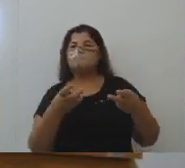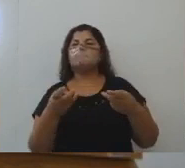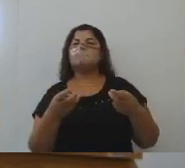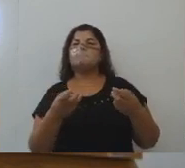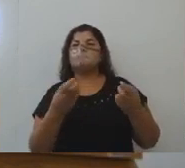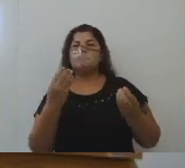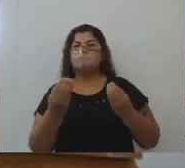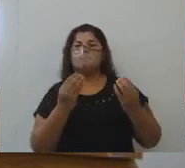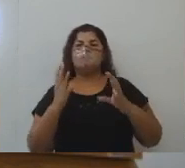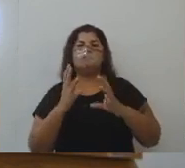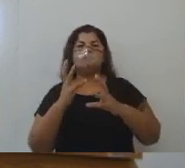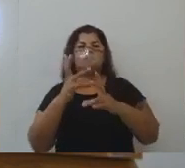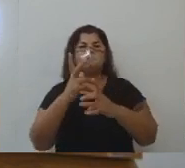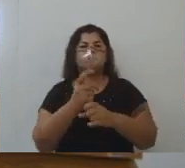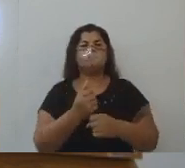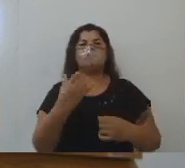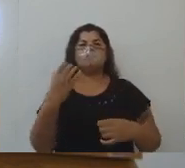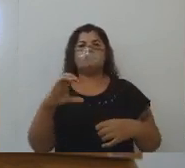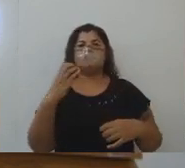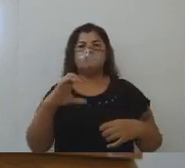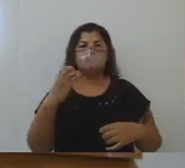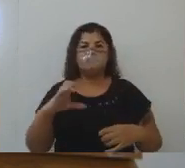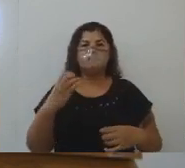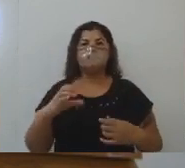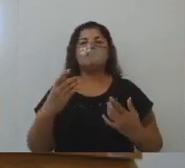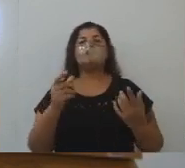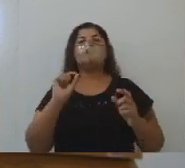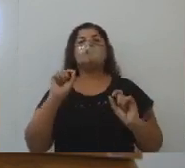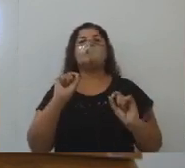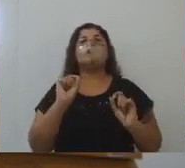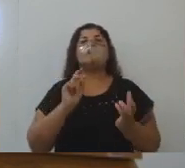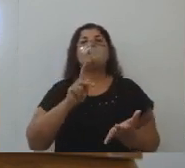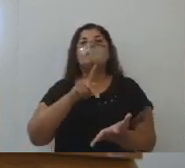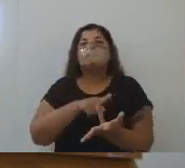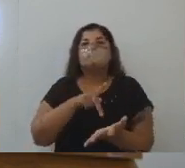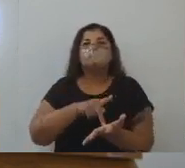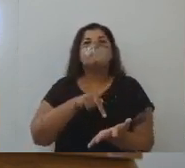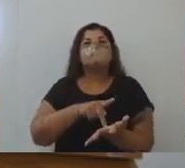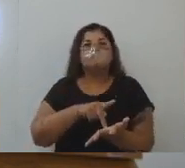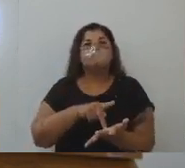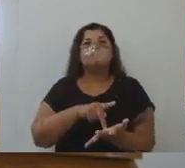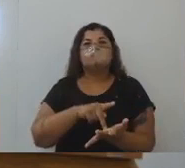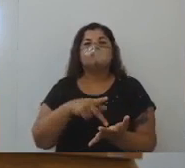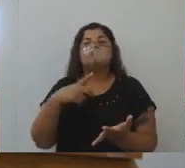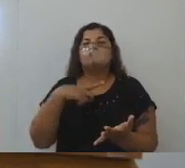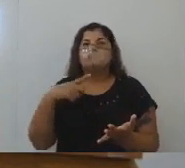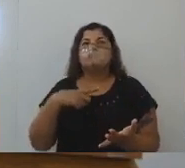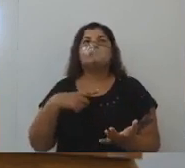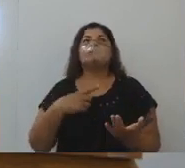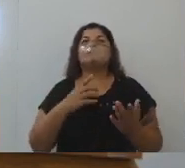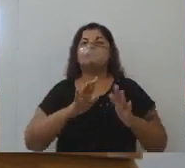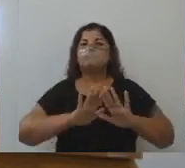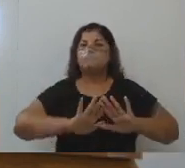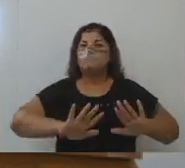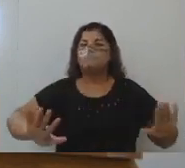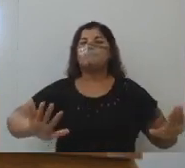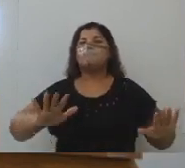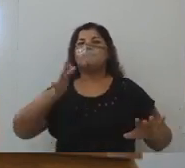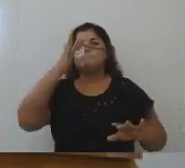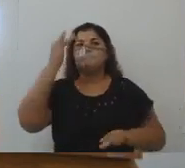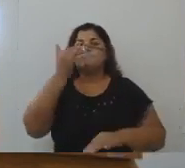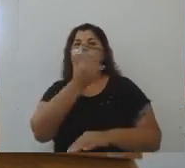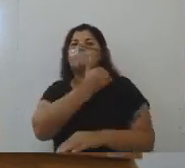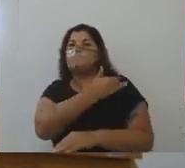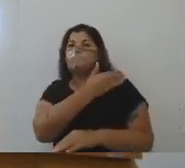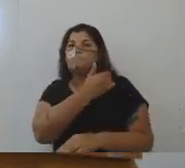em dados científicos, que essa realidade ela é mais comum do que a gente imagina. O racismo ele é mais